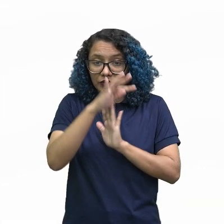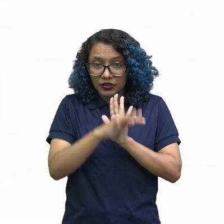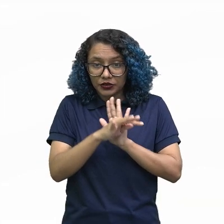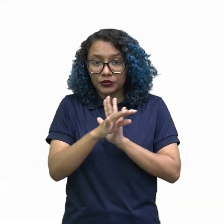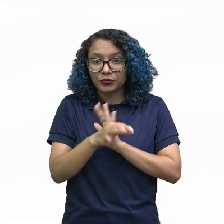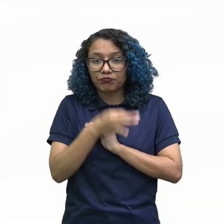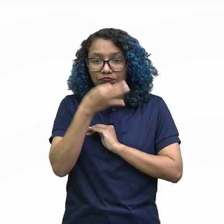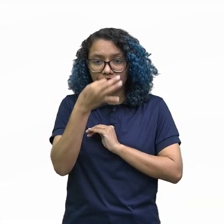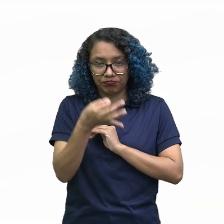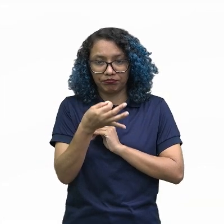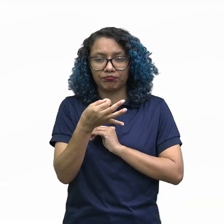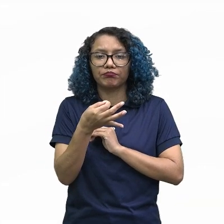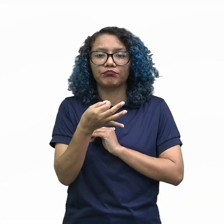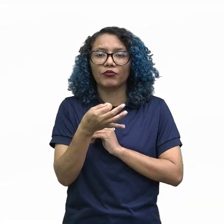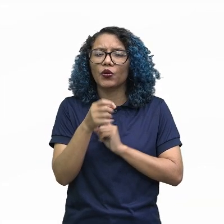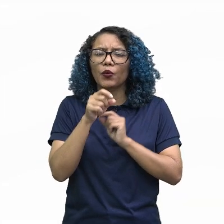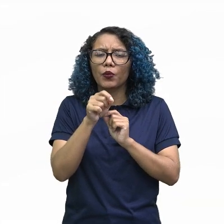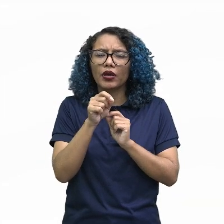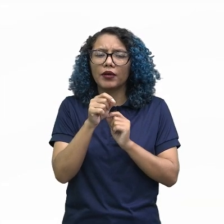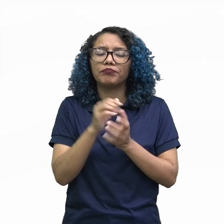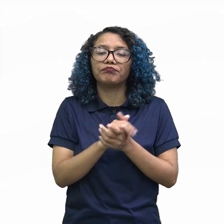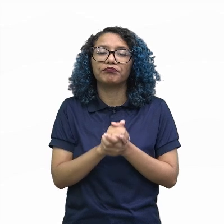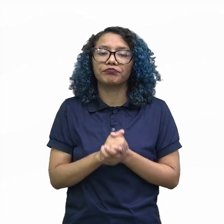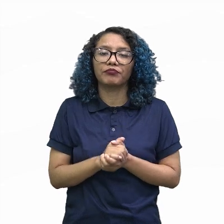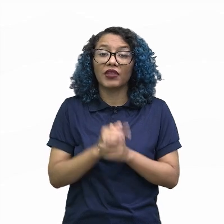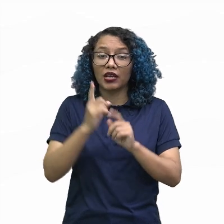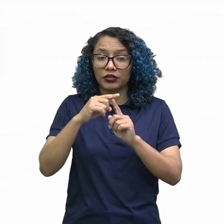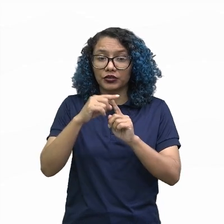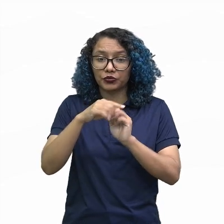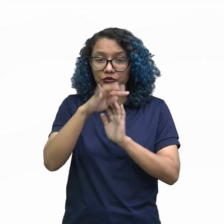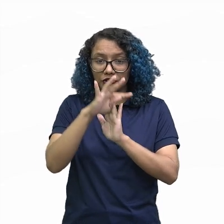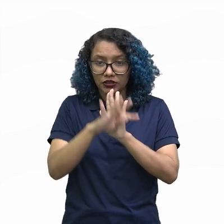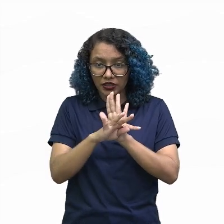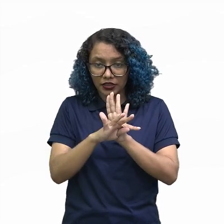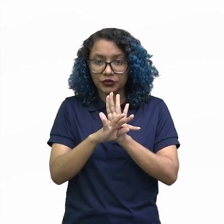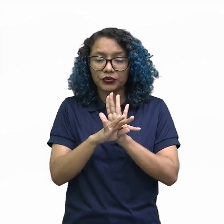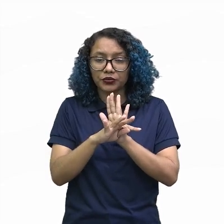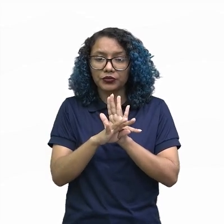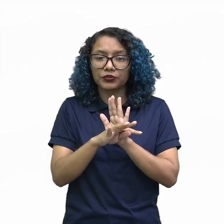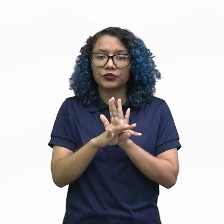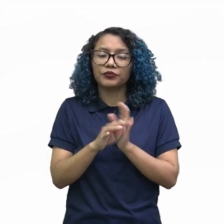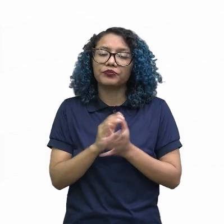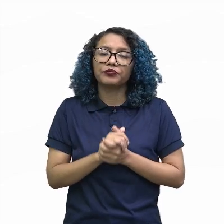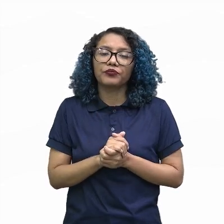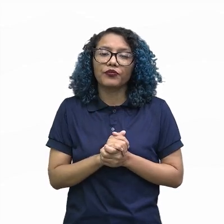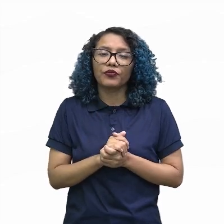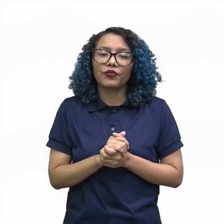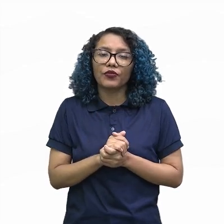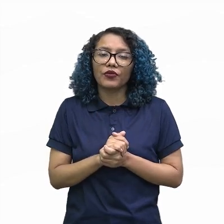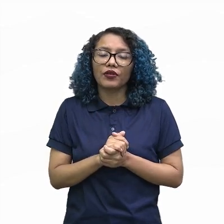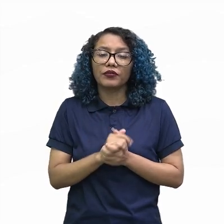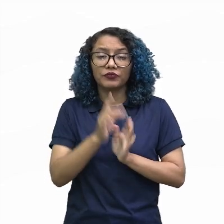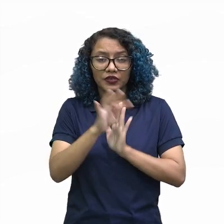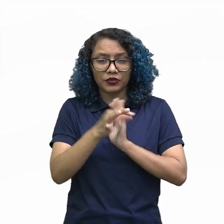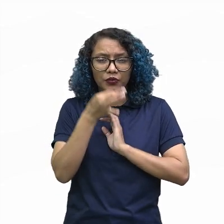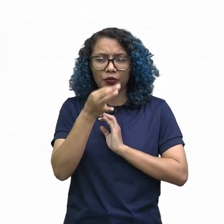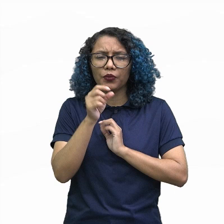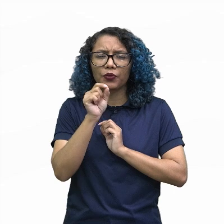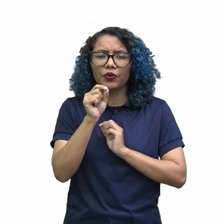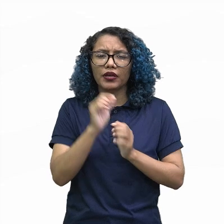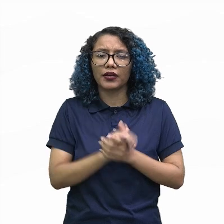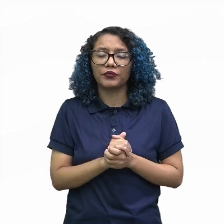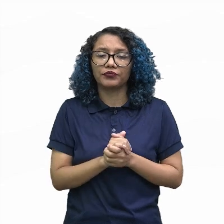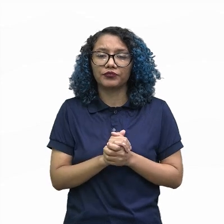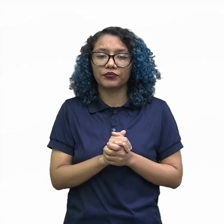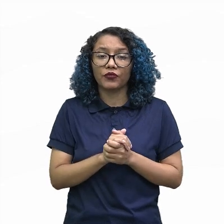textos argumentativos são textos, olha só, textos argumentativos. Texto argumentativo é aquele que tem como